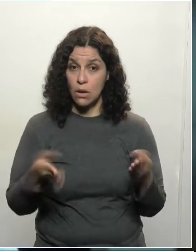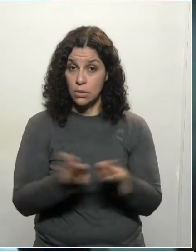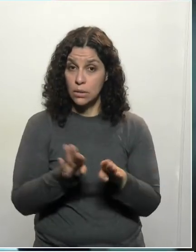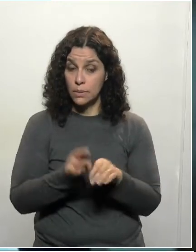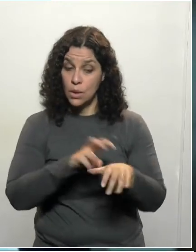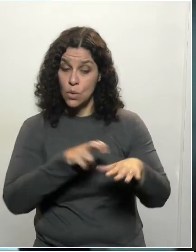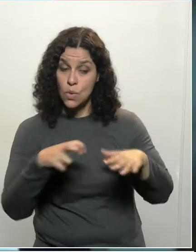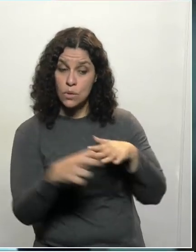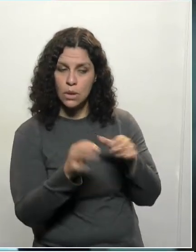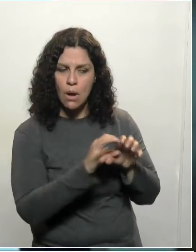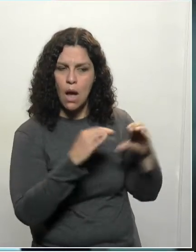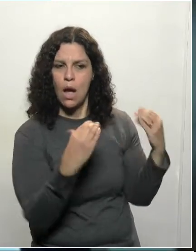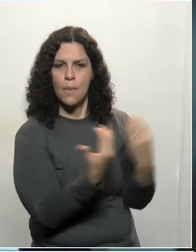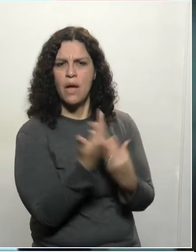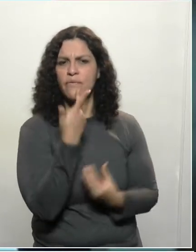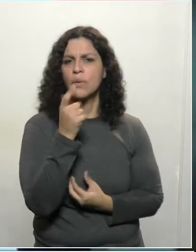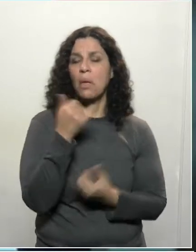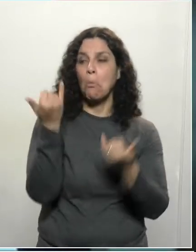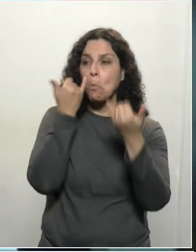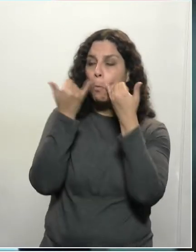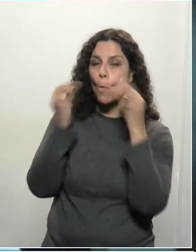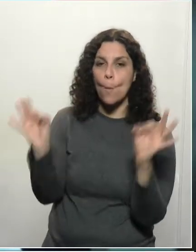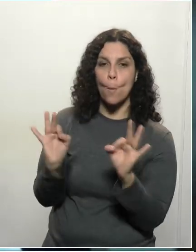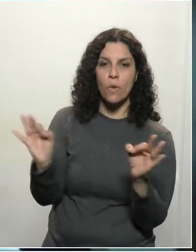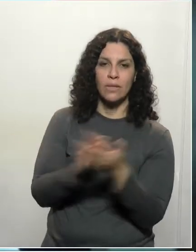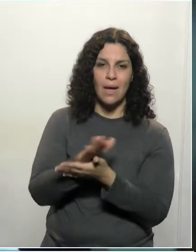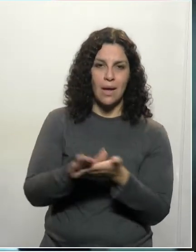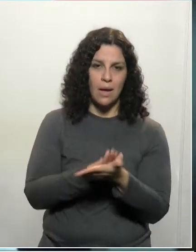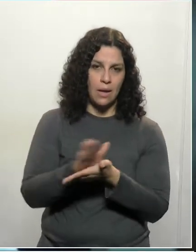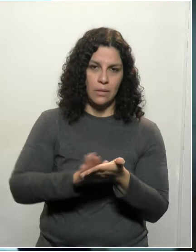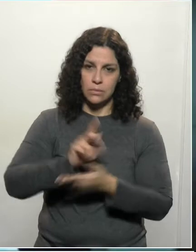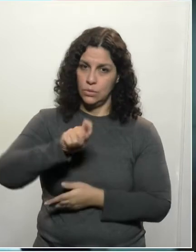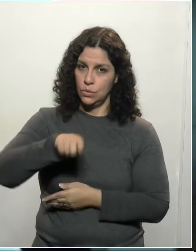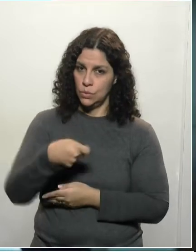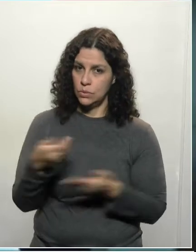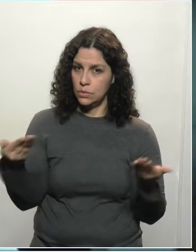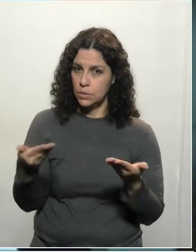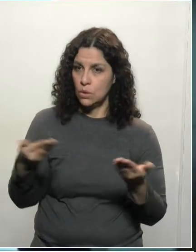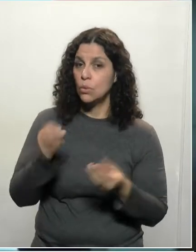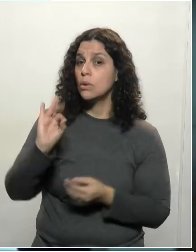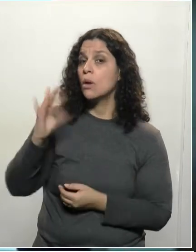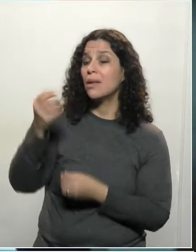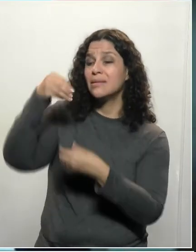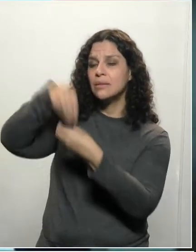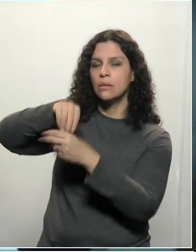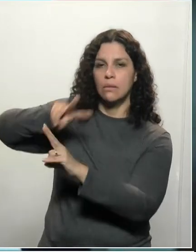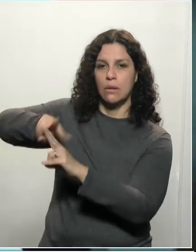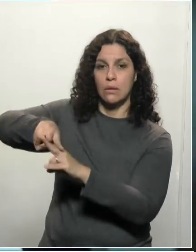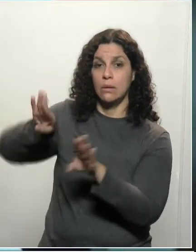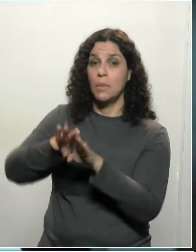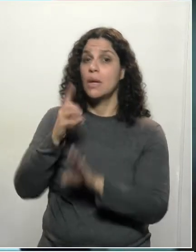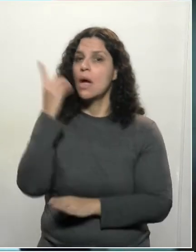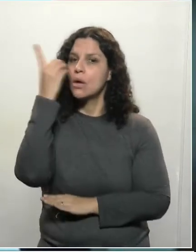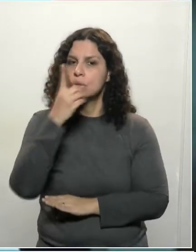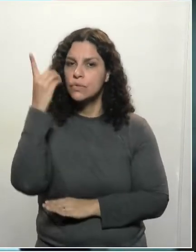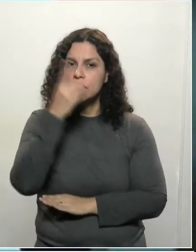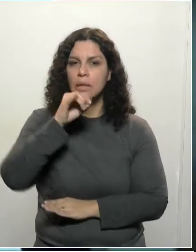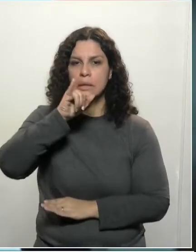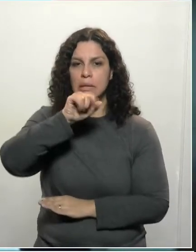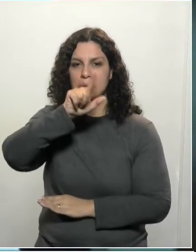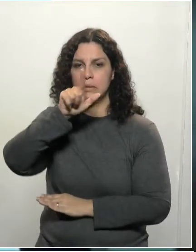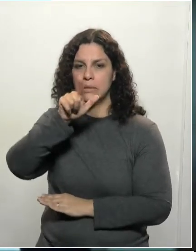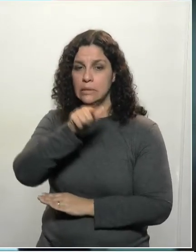da Comunidade afirma que não tem informações sobre essa situação. Foi assim que a advogada, a doutora